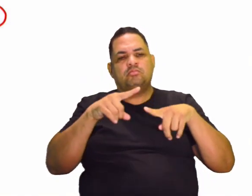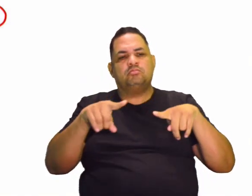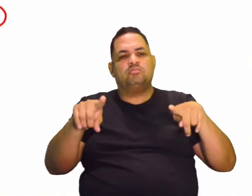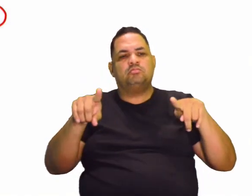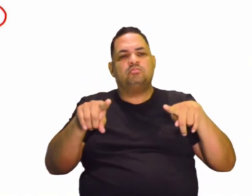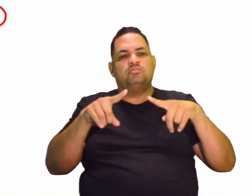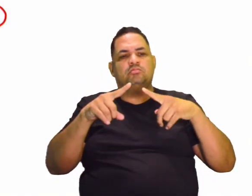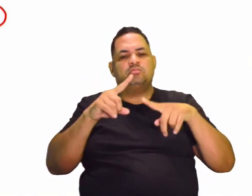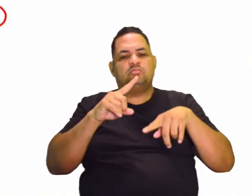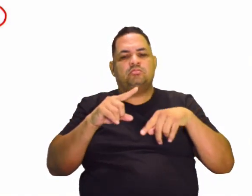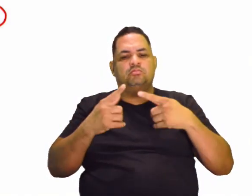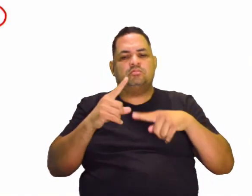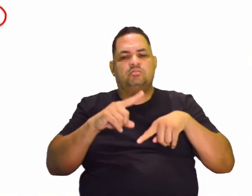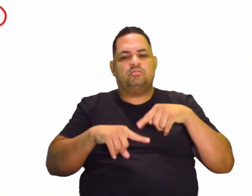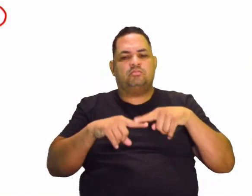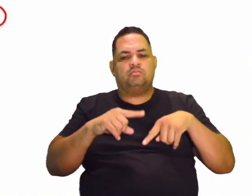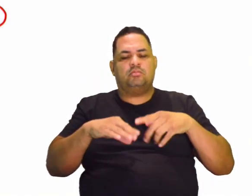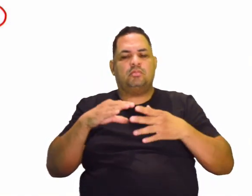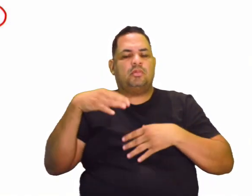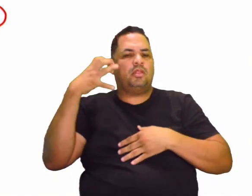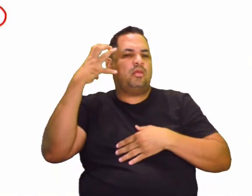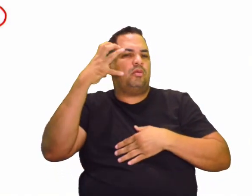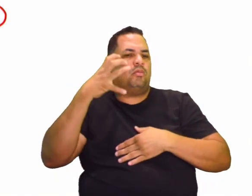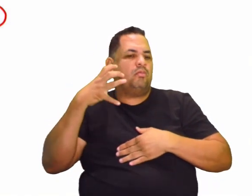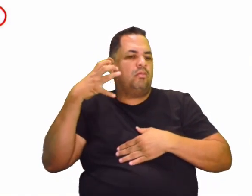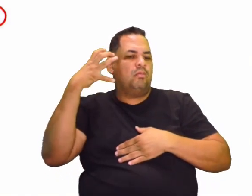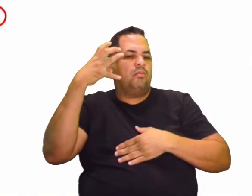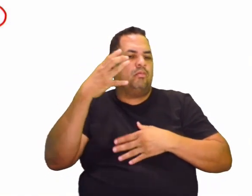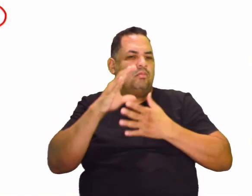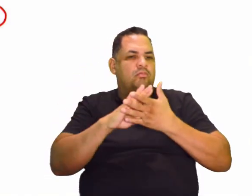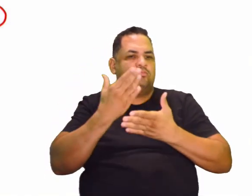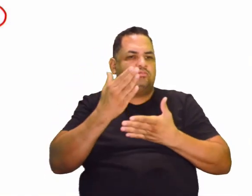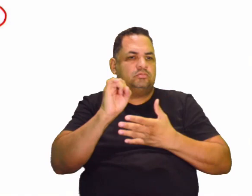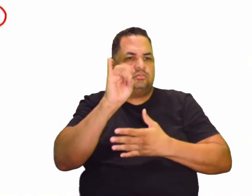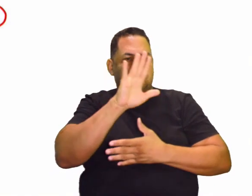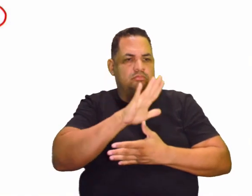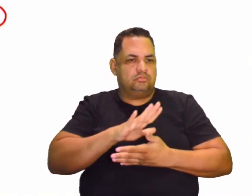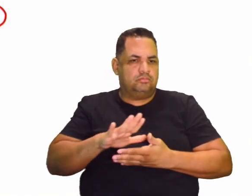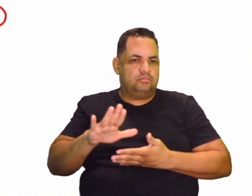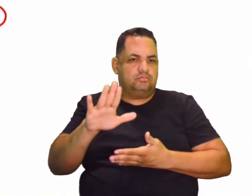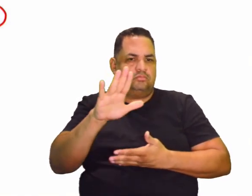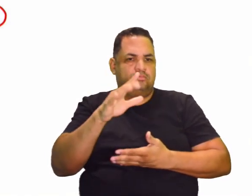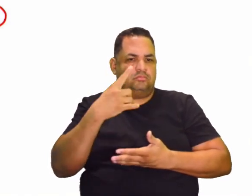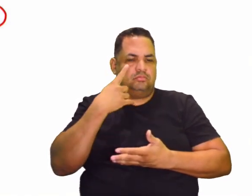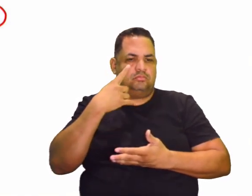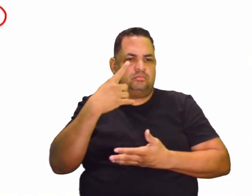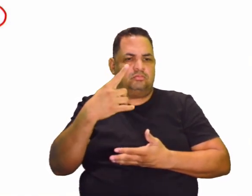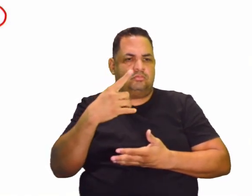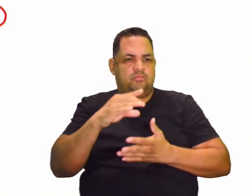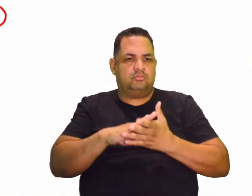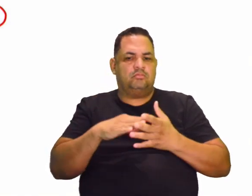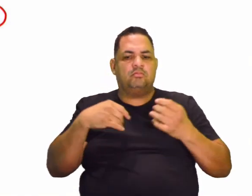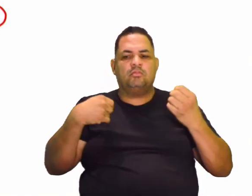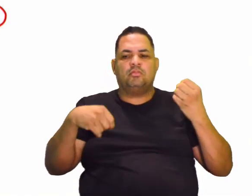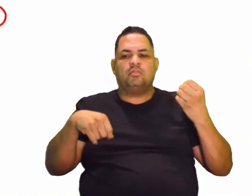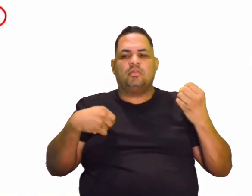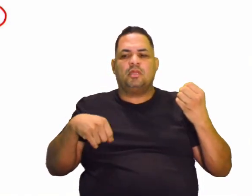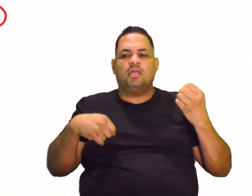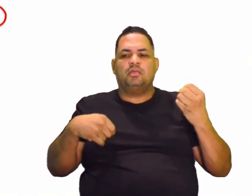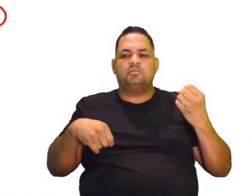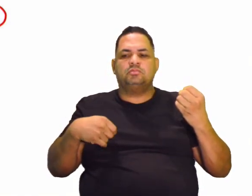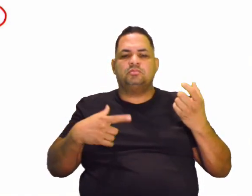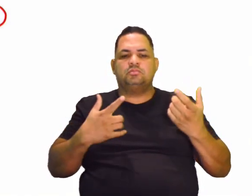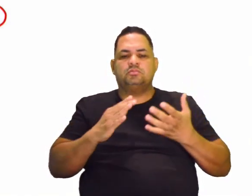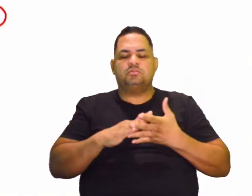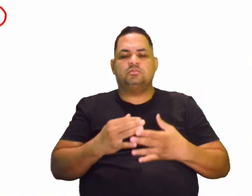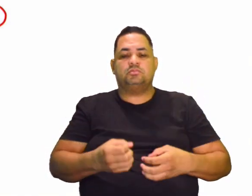canções, né? Que cantavam com instrumentos, como nós podemos ver na imagem aqui, as cantigas, que são essas